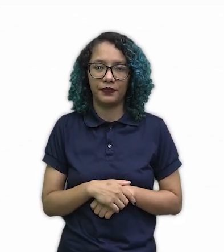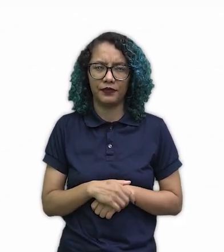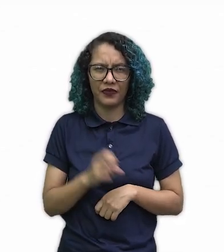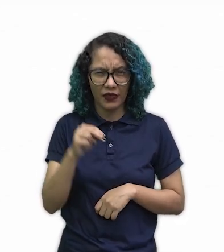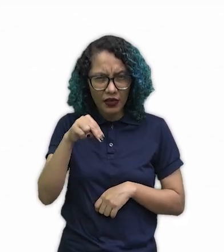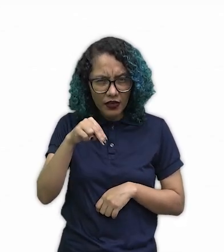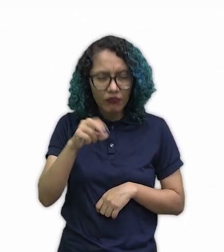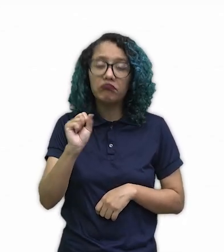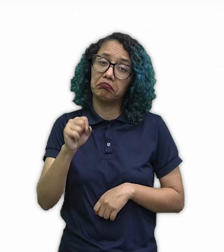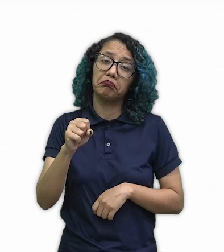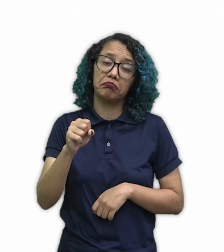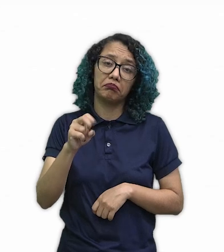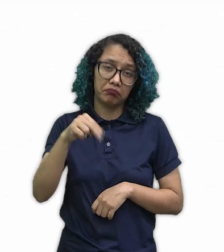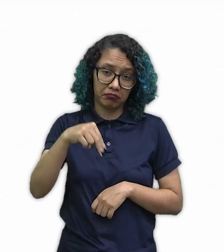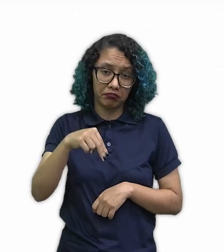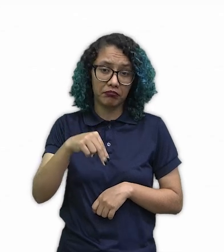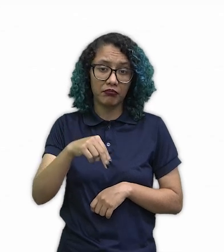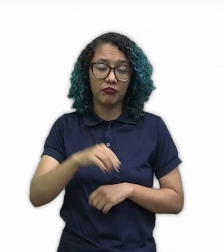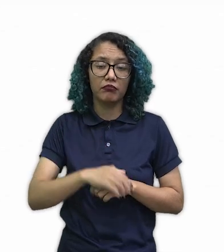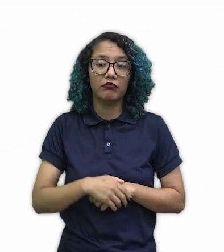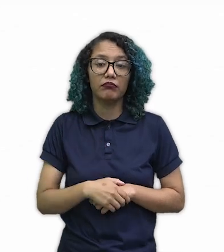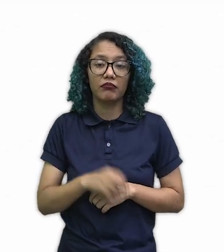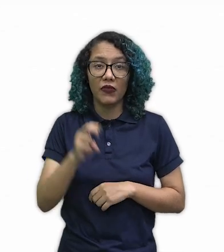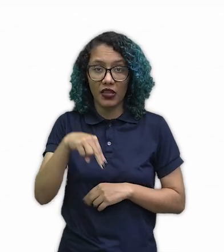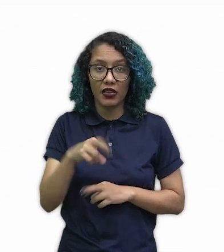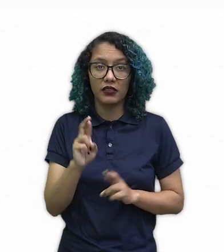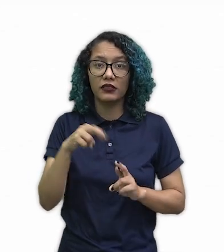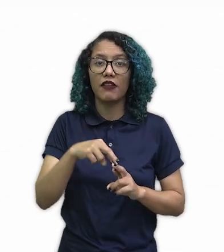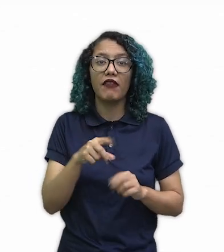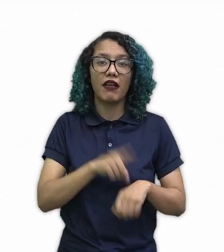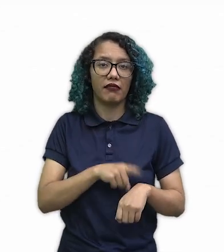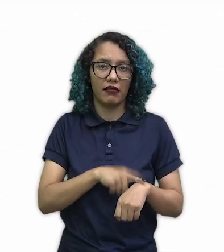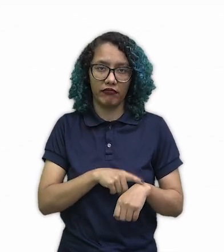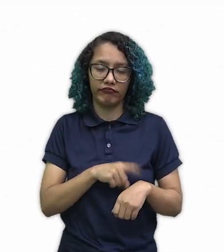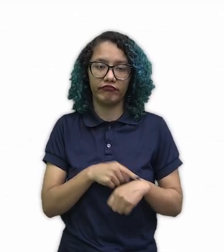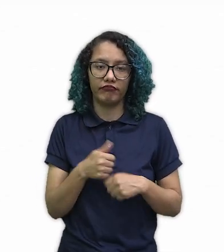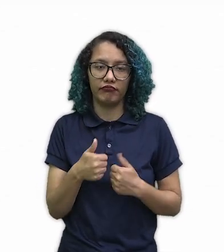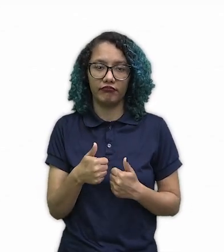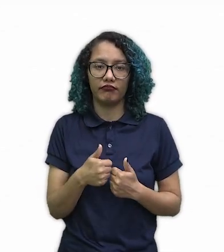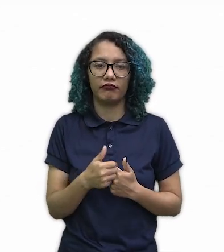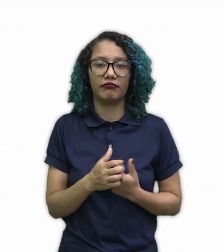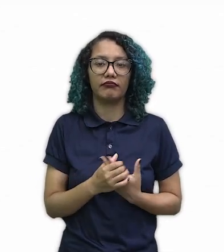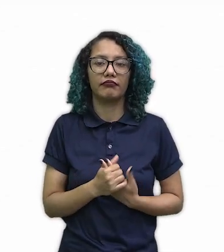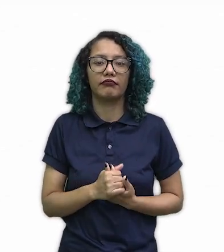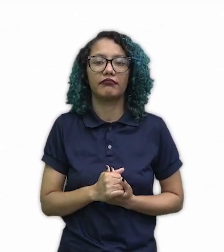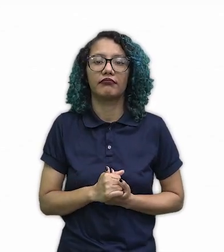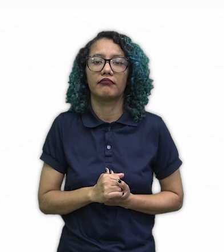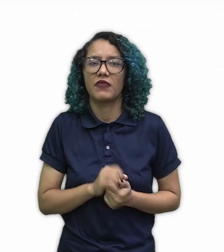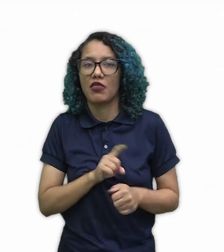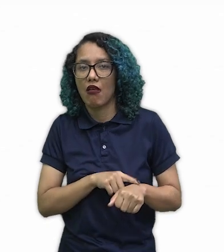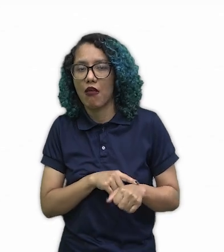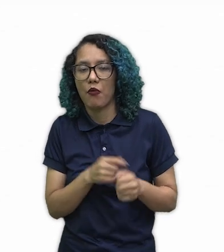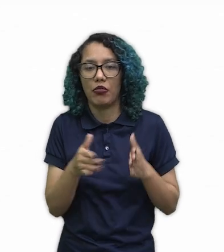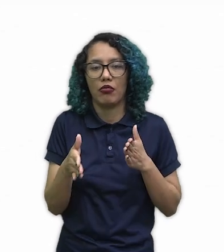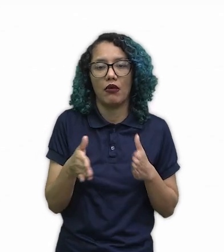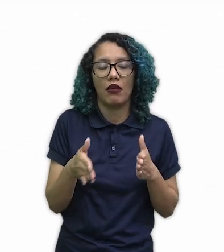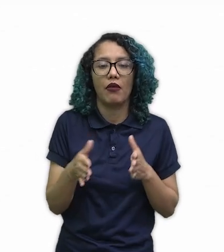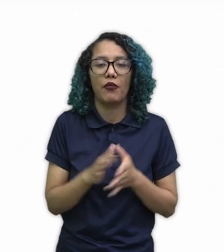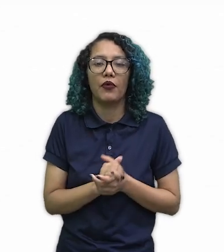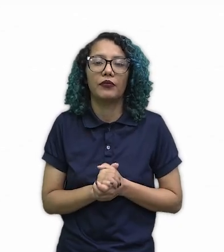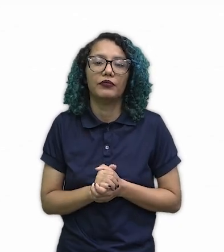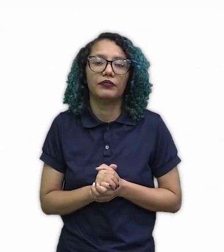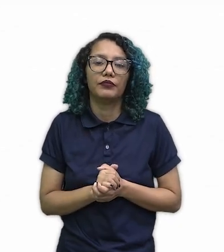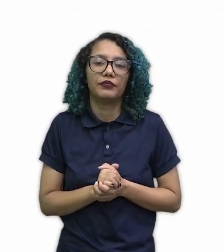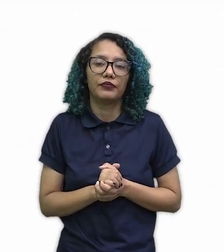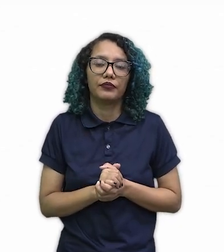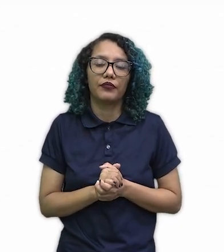juro é igual ao capital vezes a taxa vezes N. N, professor? Sim,